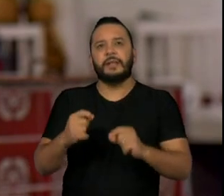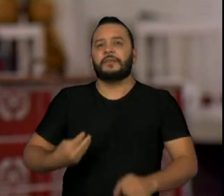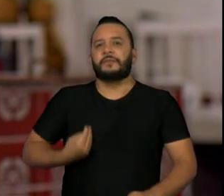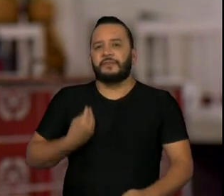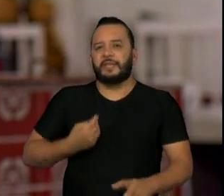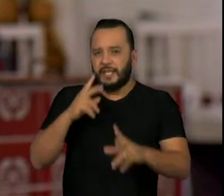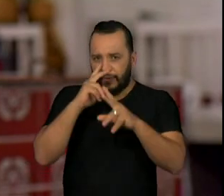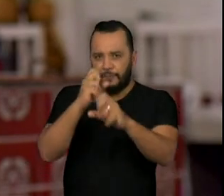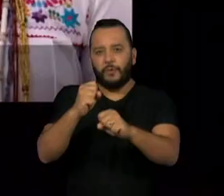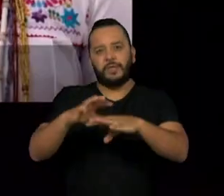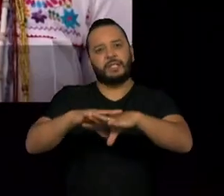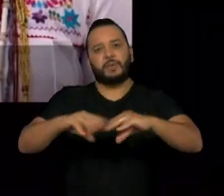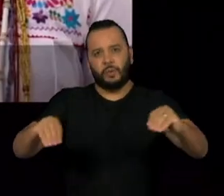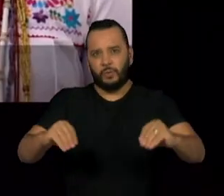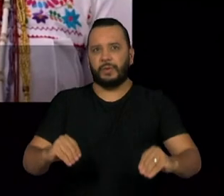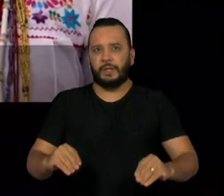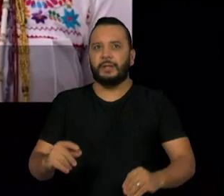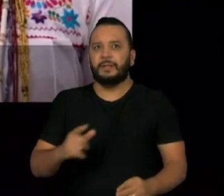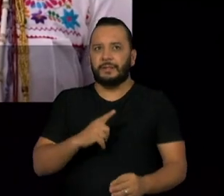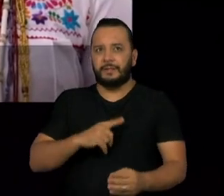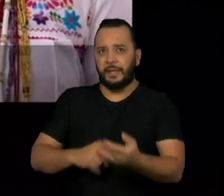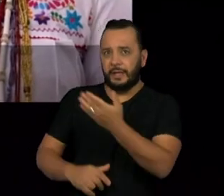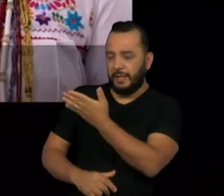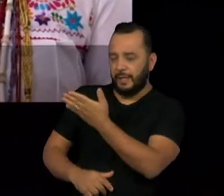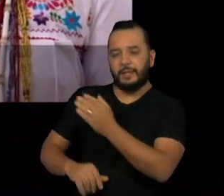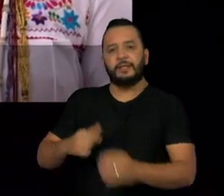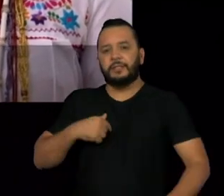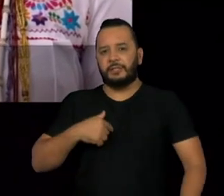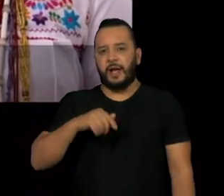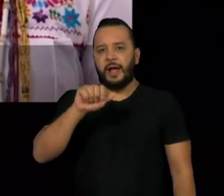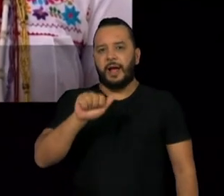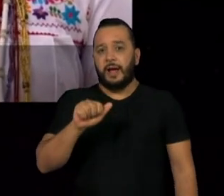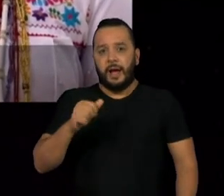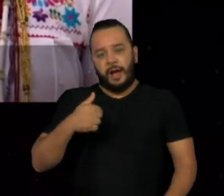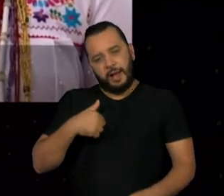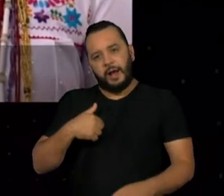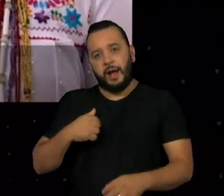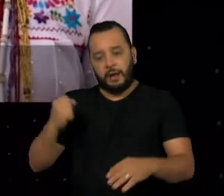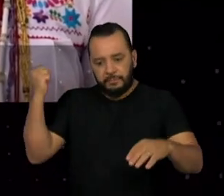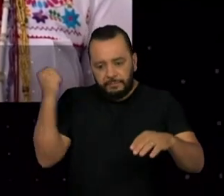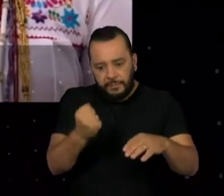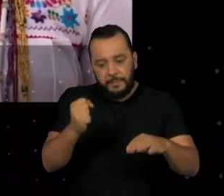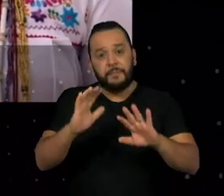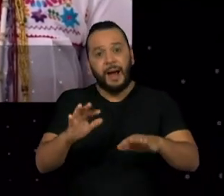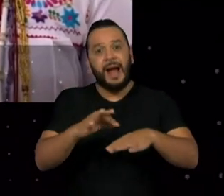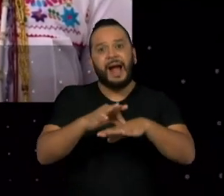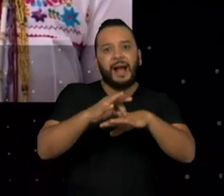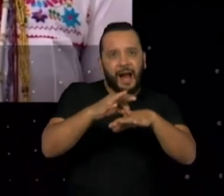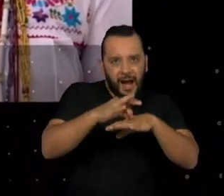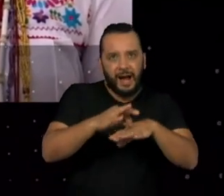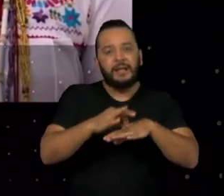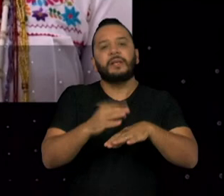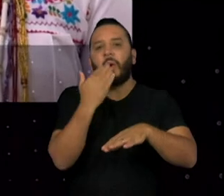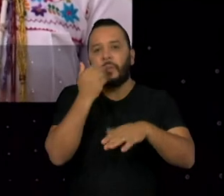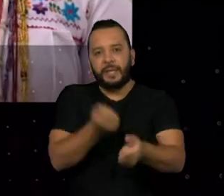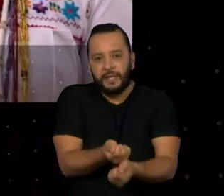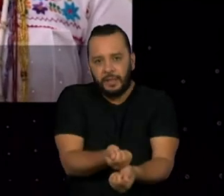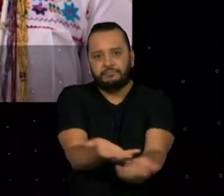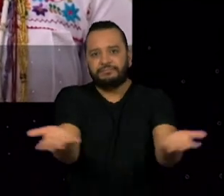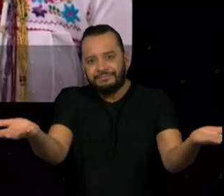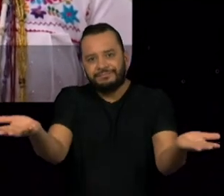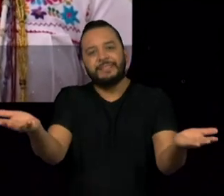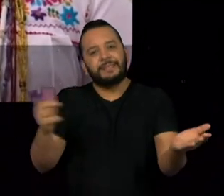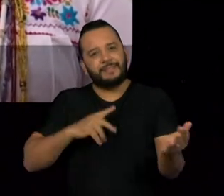vitalidade, força e cura. Tem os abates, mas a gente não desperdiça nada. Então as carnes é servidas na comunidade, quando tem